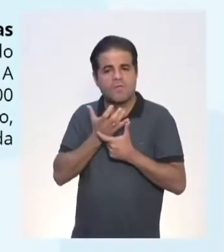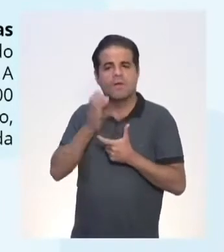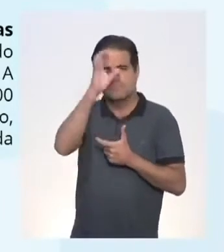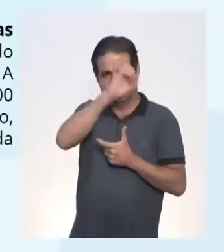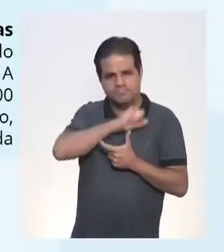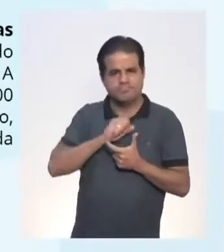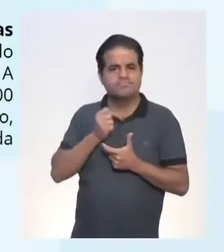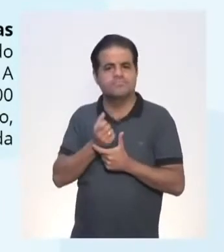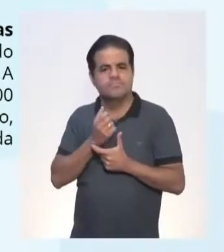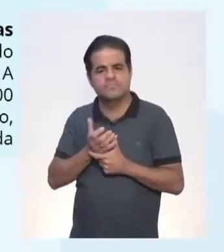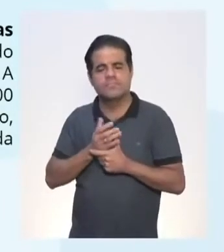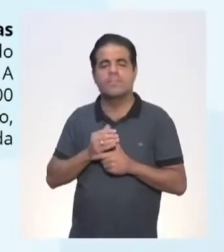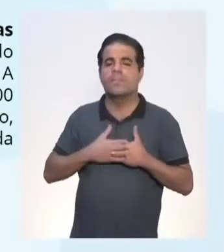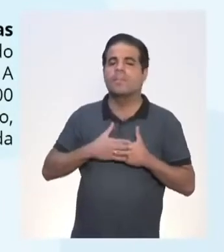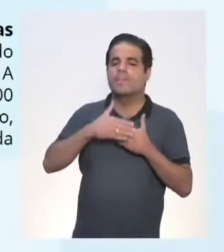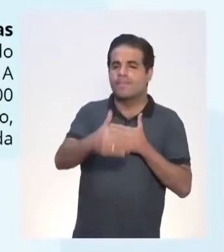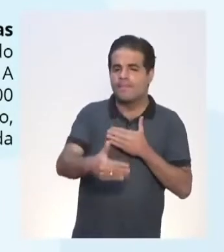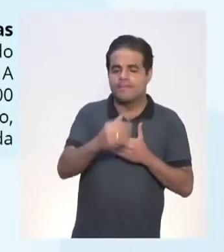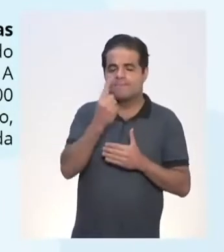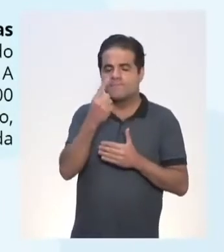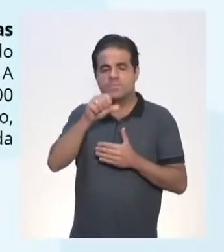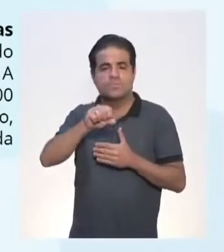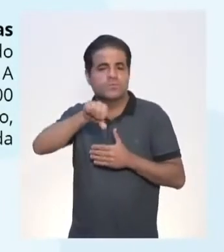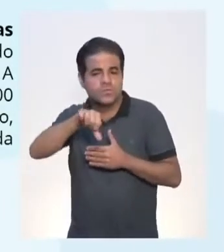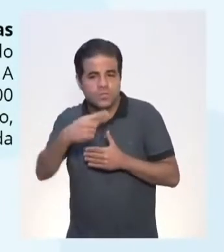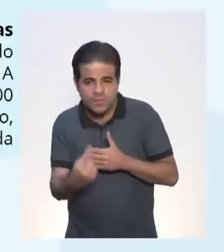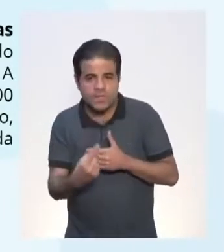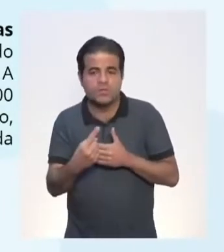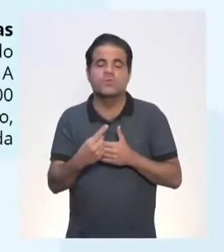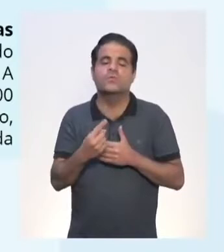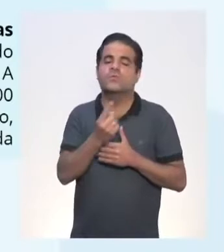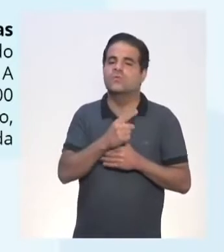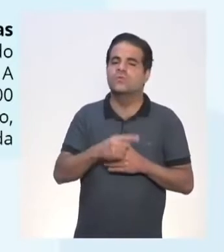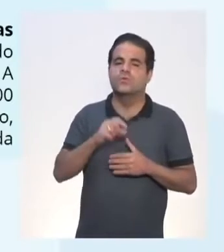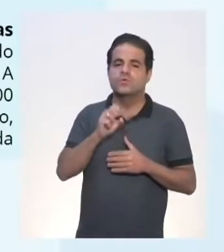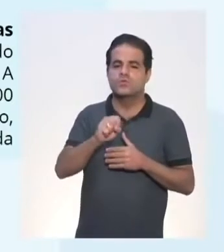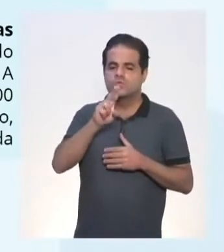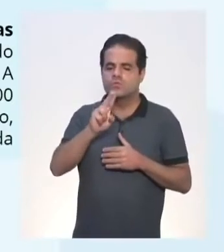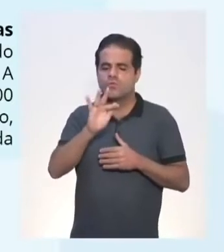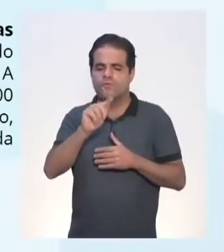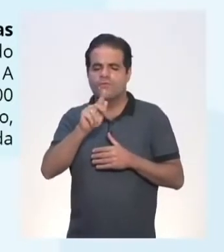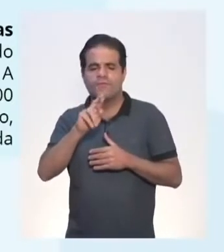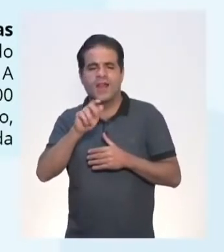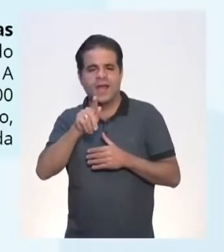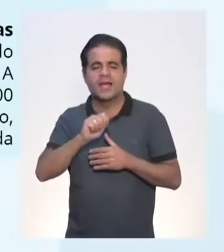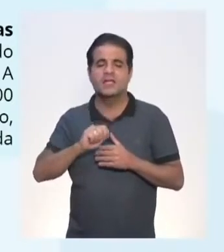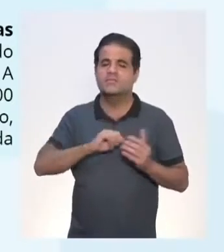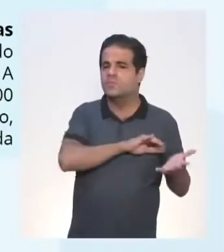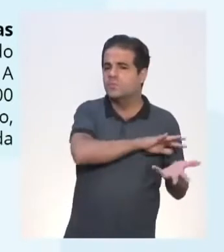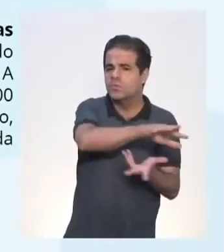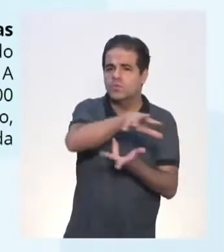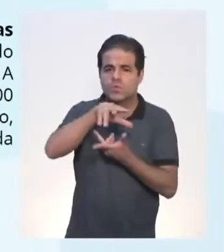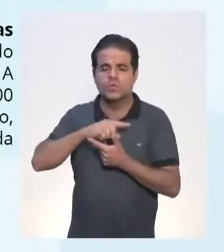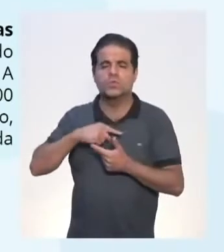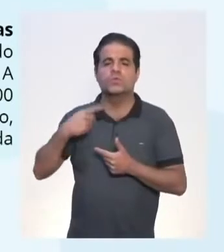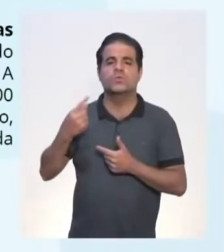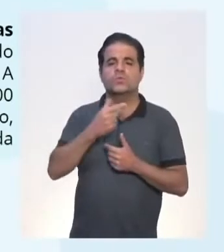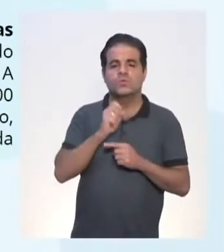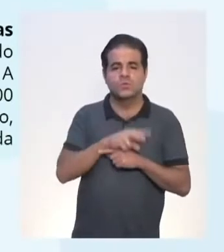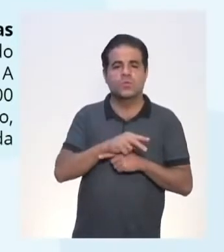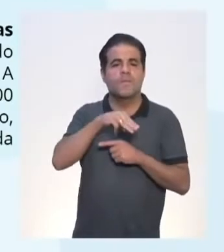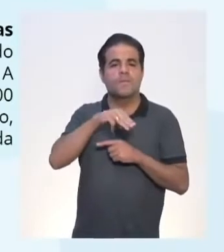alfabetizados. A partir de 1891, o sufrágio passou a ser universal e